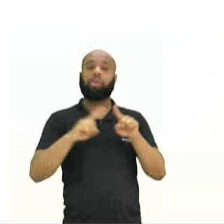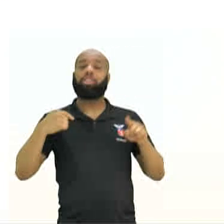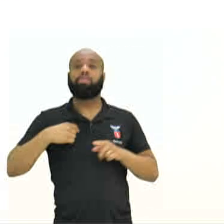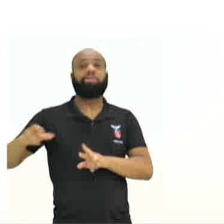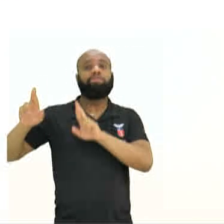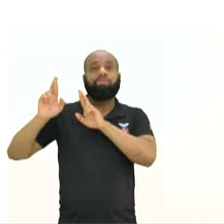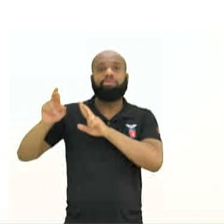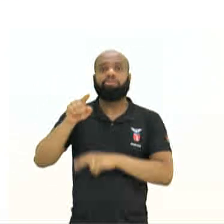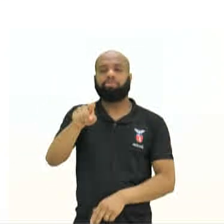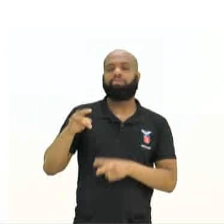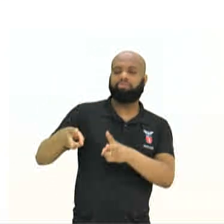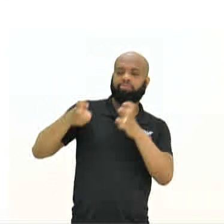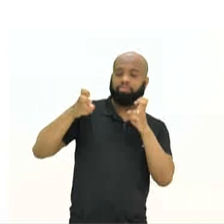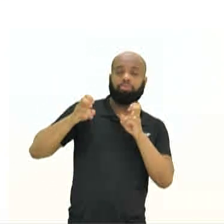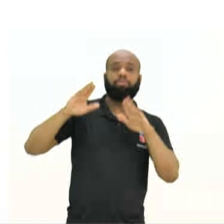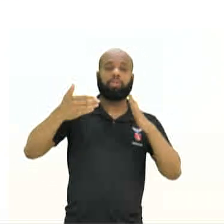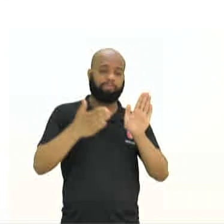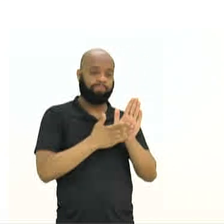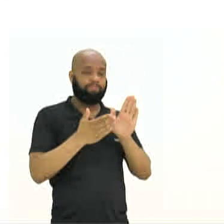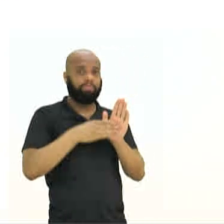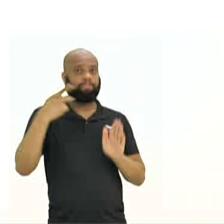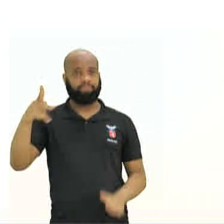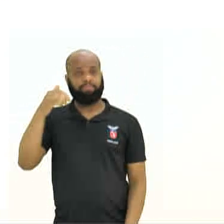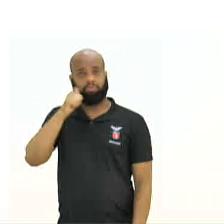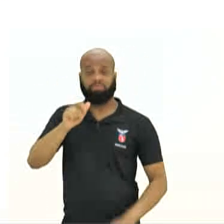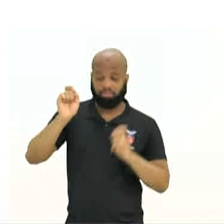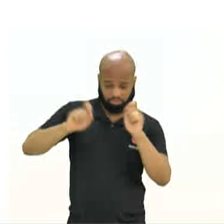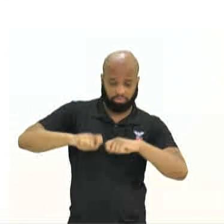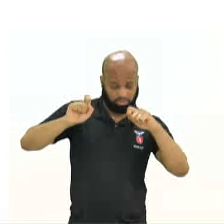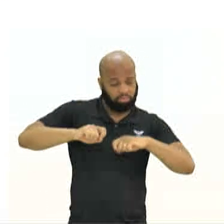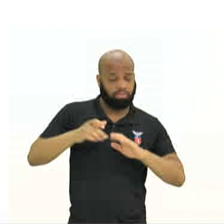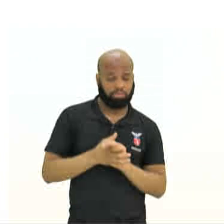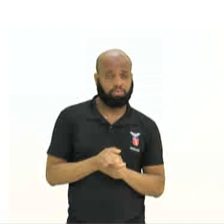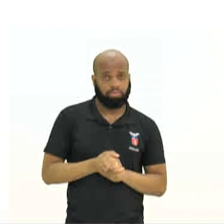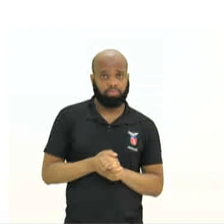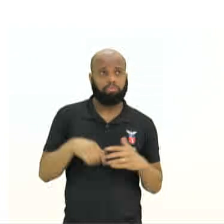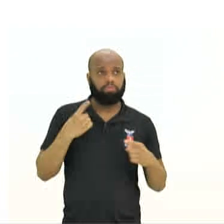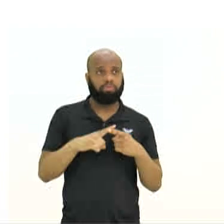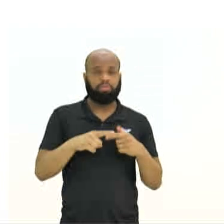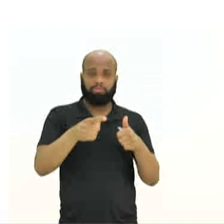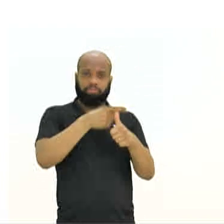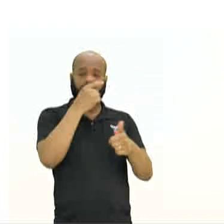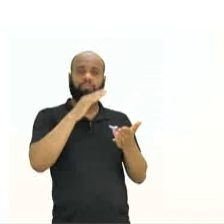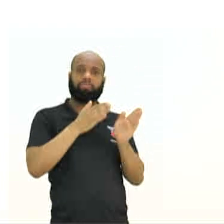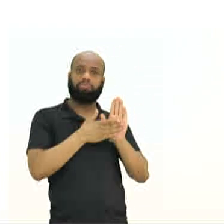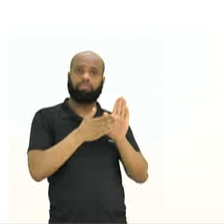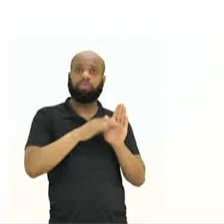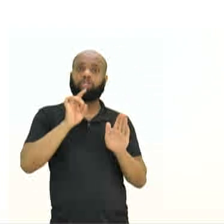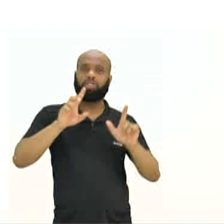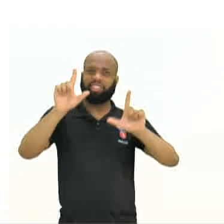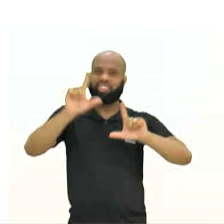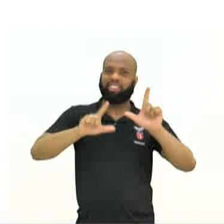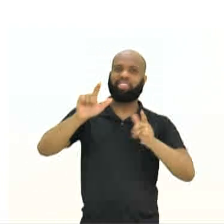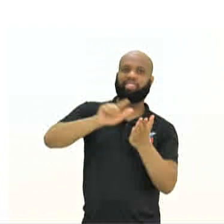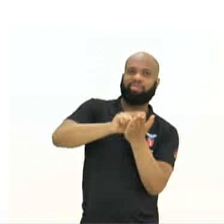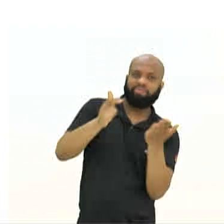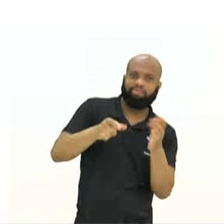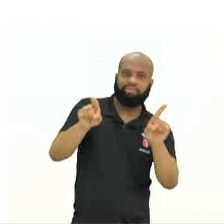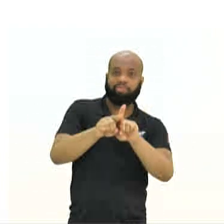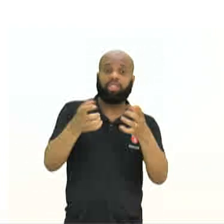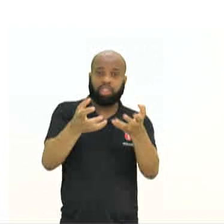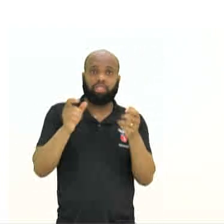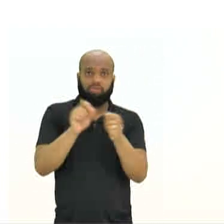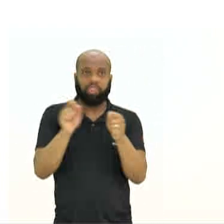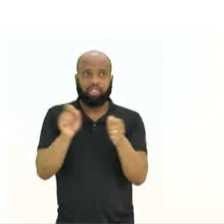espero que vocês tenham percebido que as propostas que ela fez são possíveis sim, né? Na primeira, basta a mídia querer fazer o papel inverso que